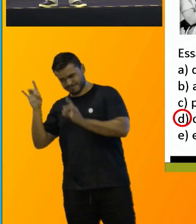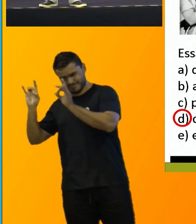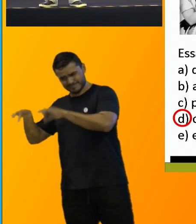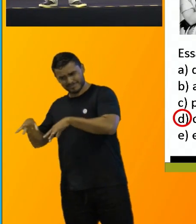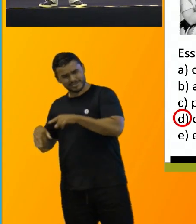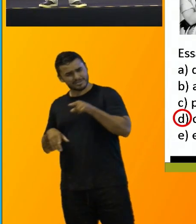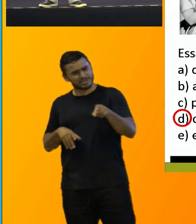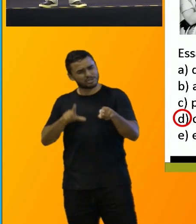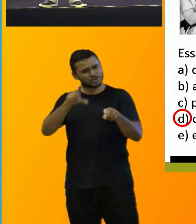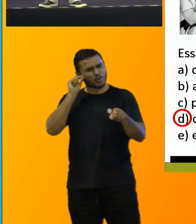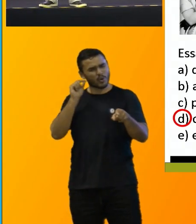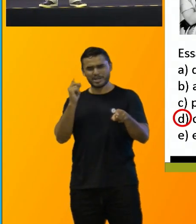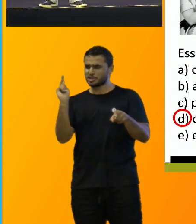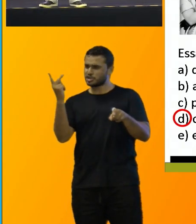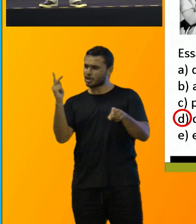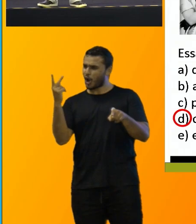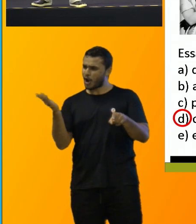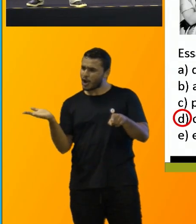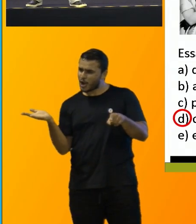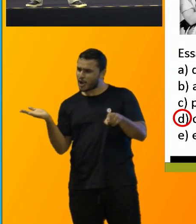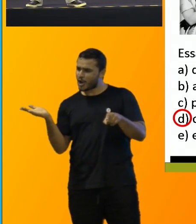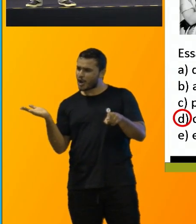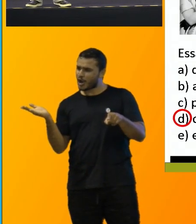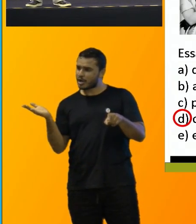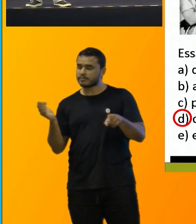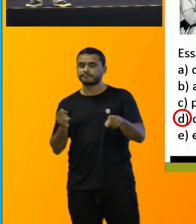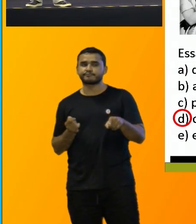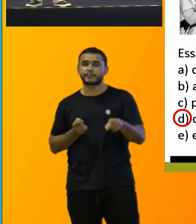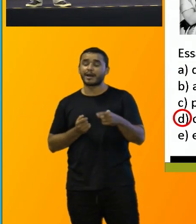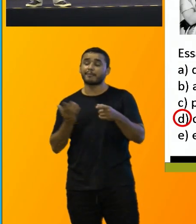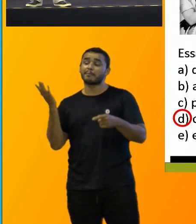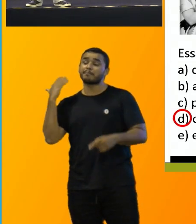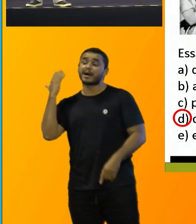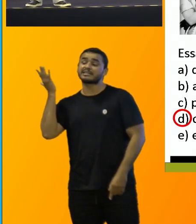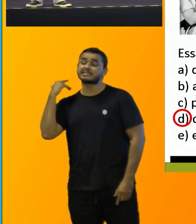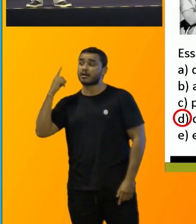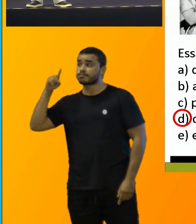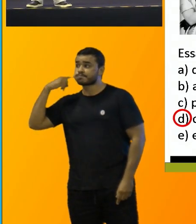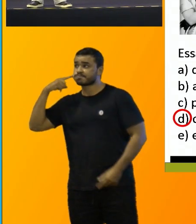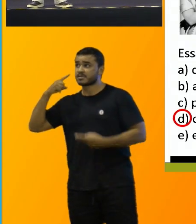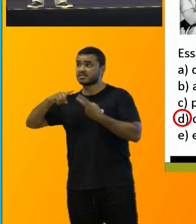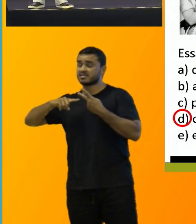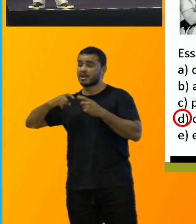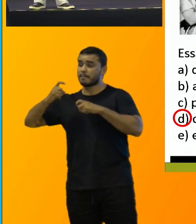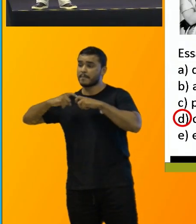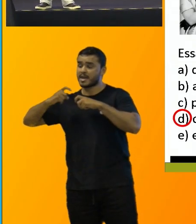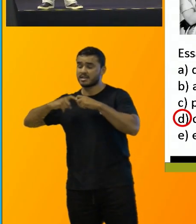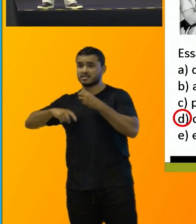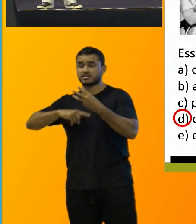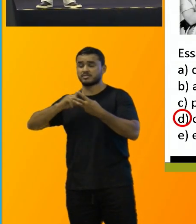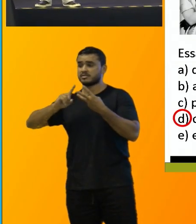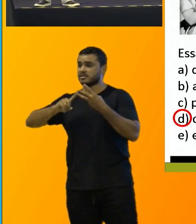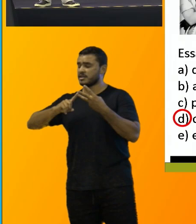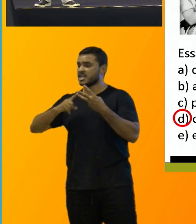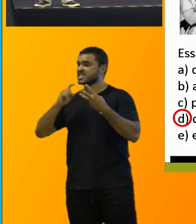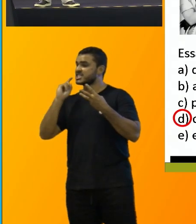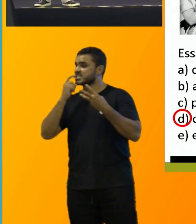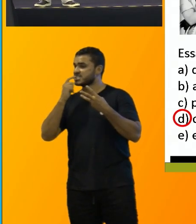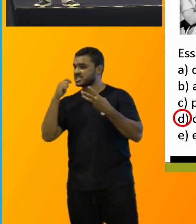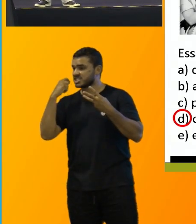Mas criou-se uma área, médico, engenheiro, advogado, dentista, e eu sempre fui apaixonado pelo